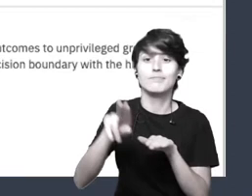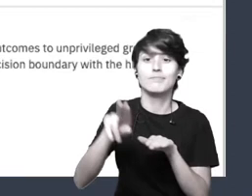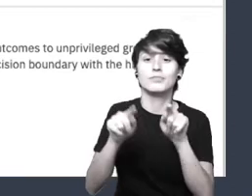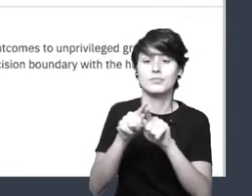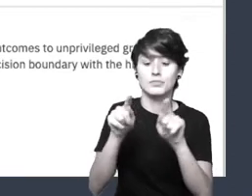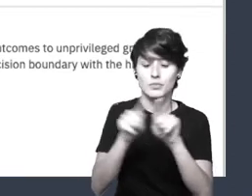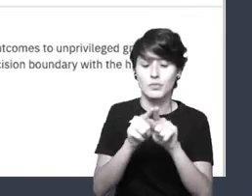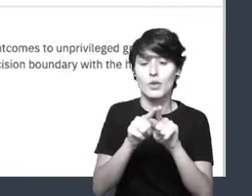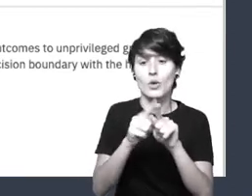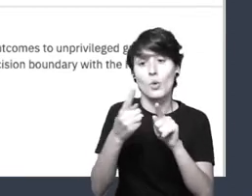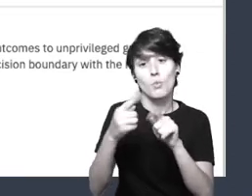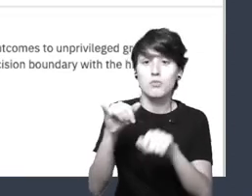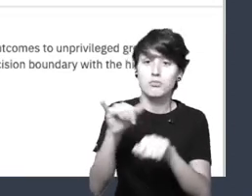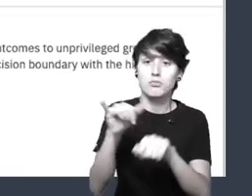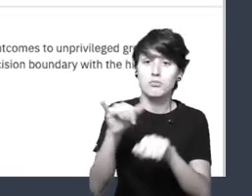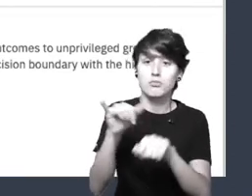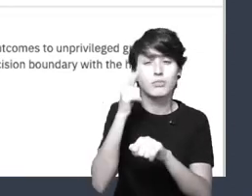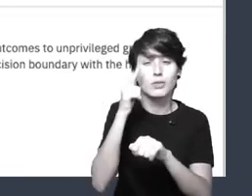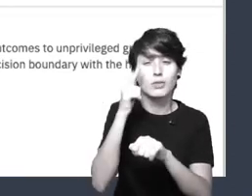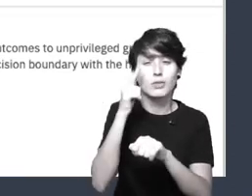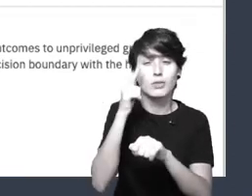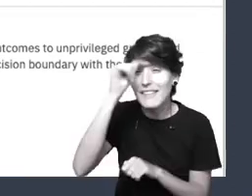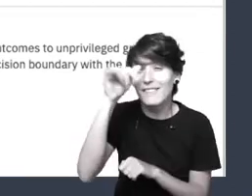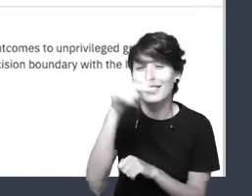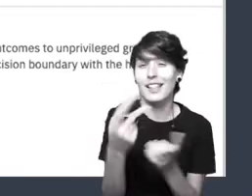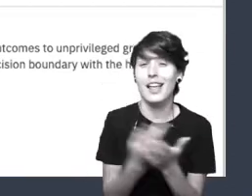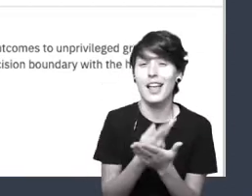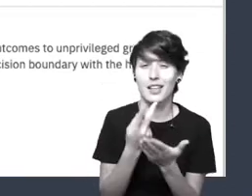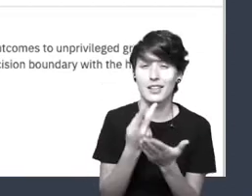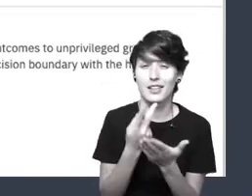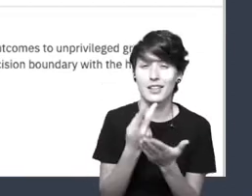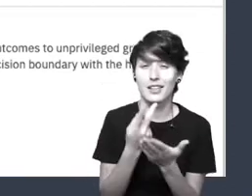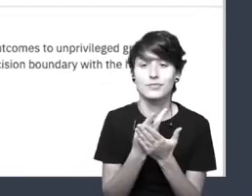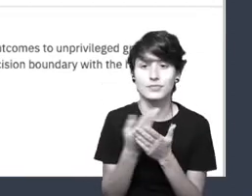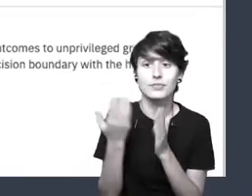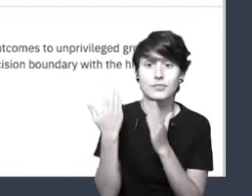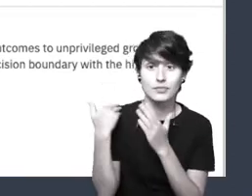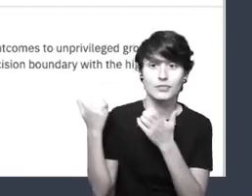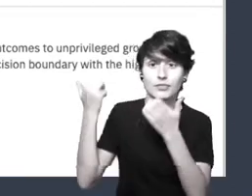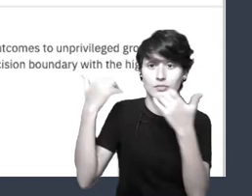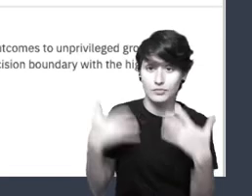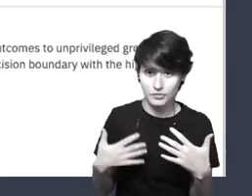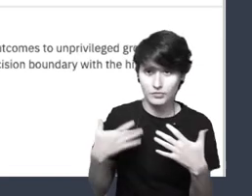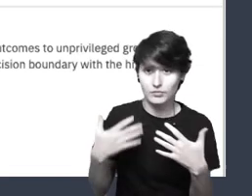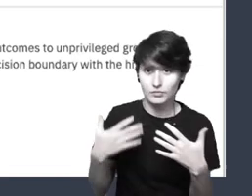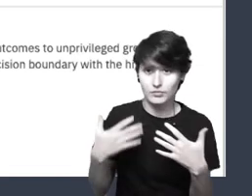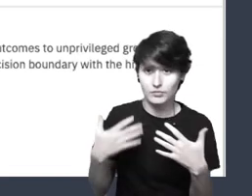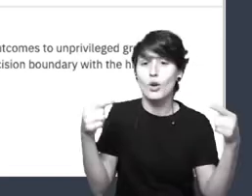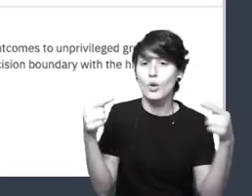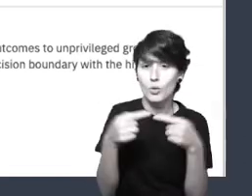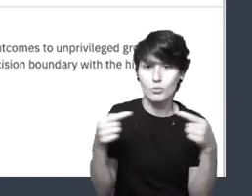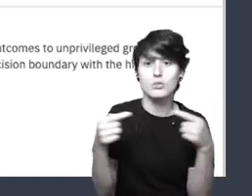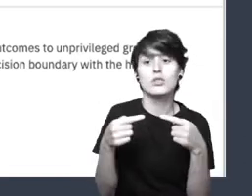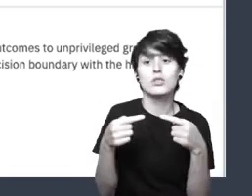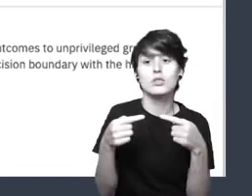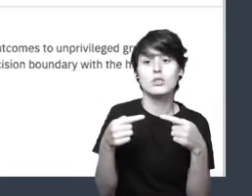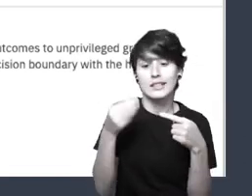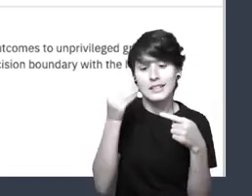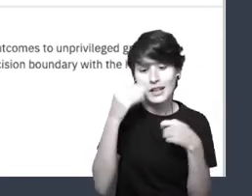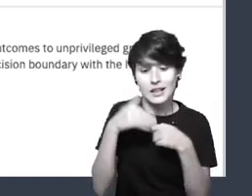das maneiras para mitigar esse viés. Como eu falei anteriormente, idealmente, a melhor maneira é você intervir o mais cedo